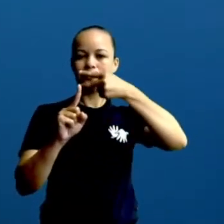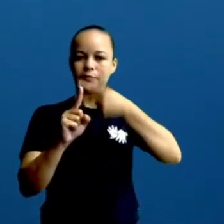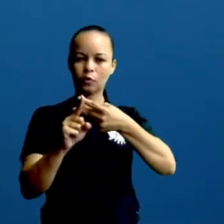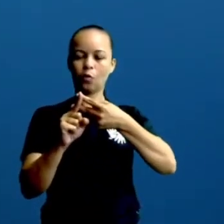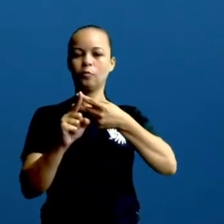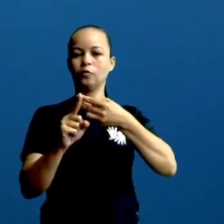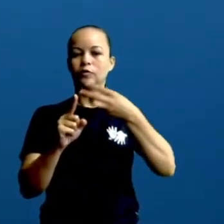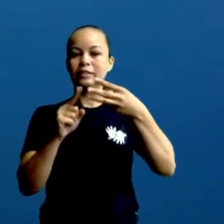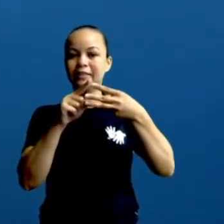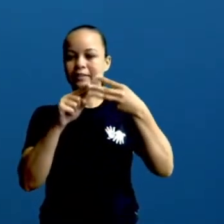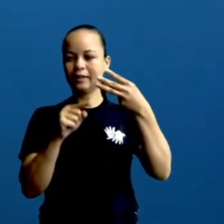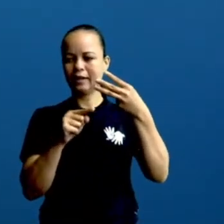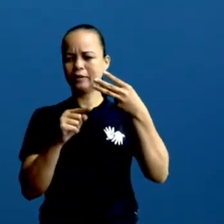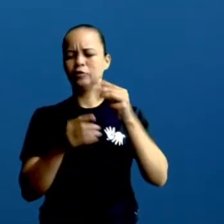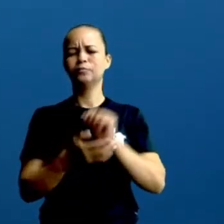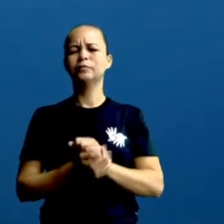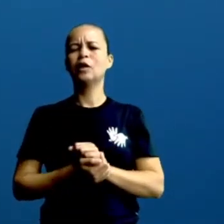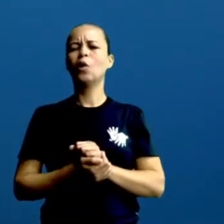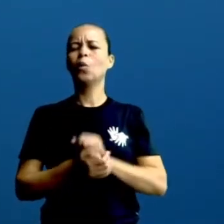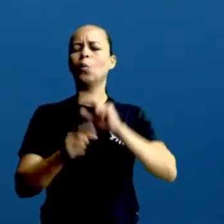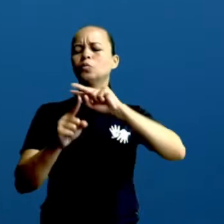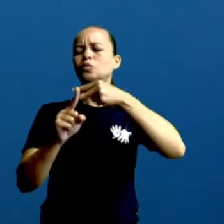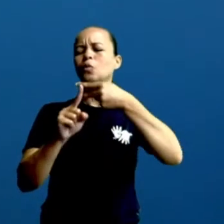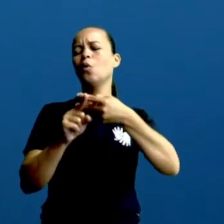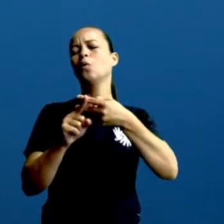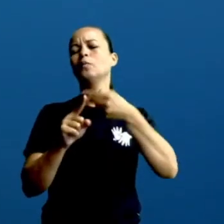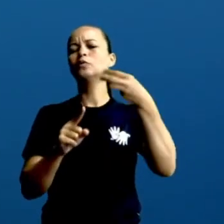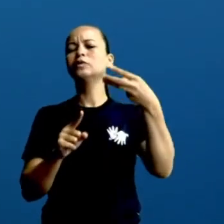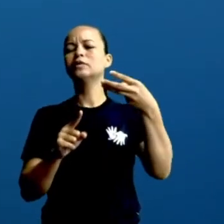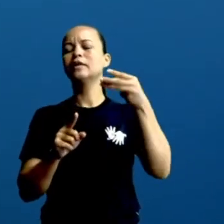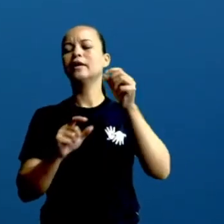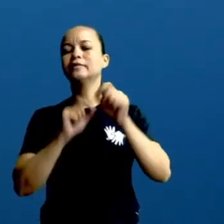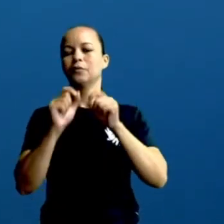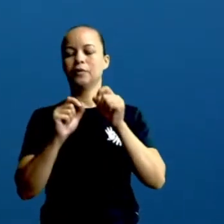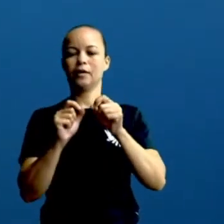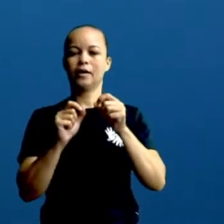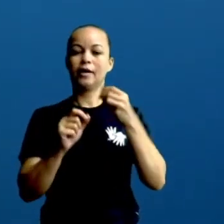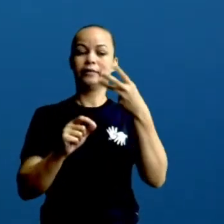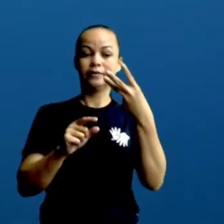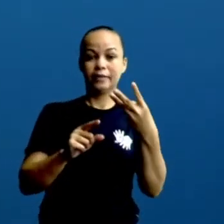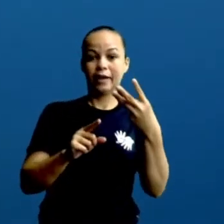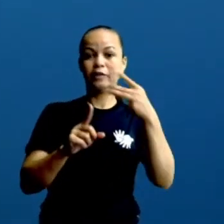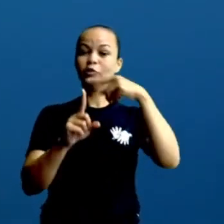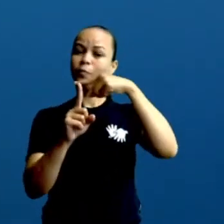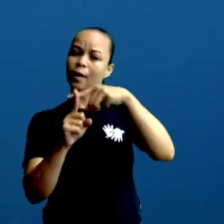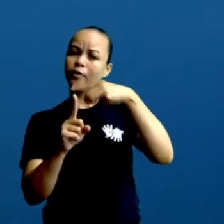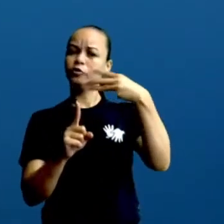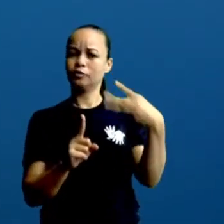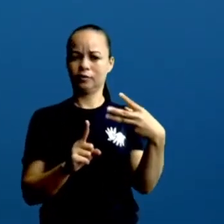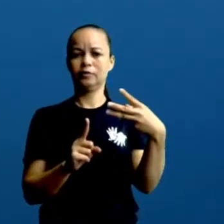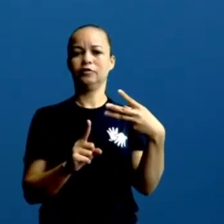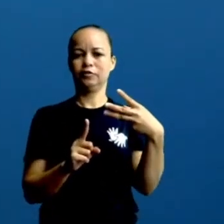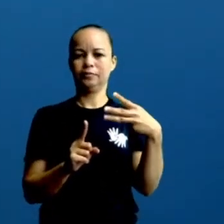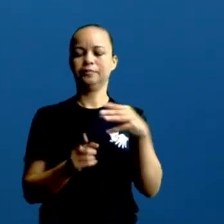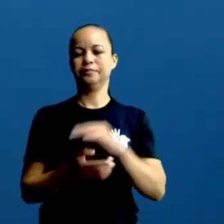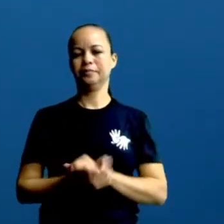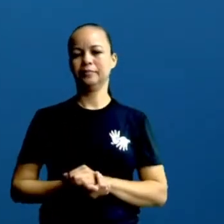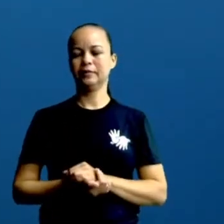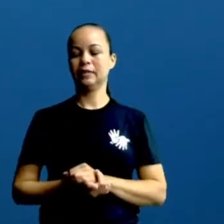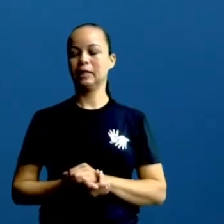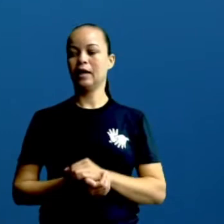de três dobro de 3 é 3 + 3